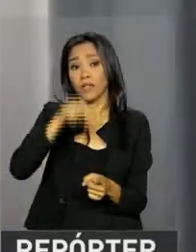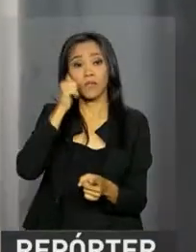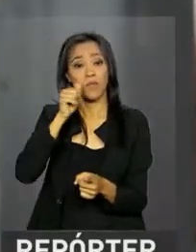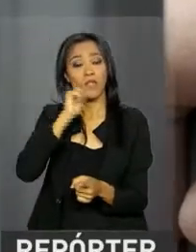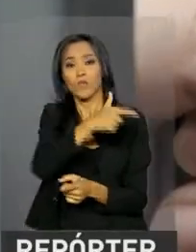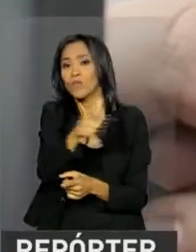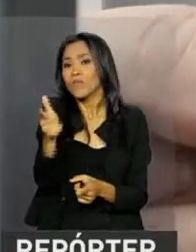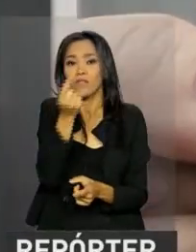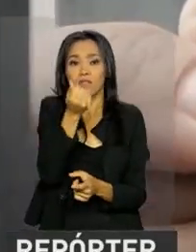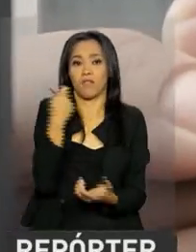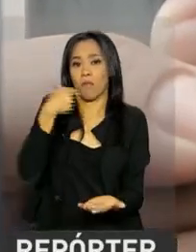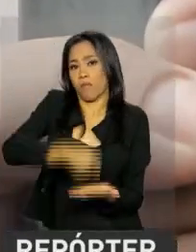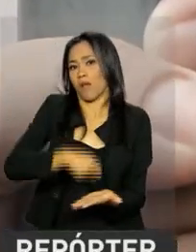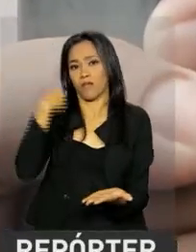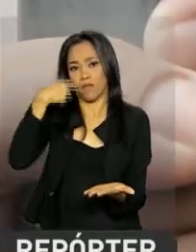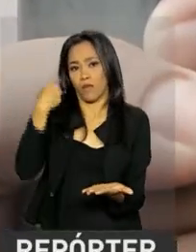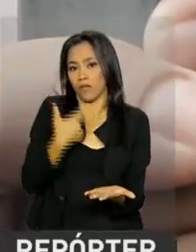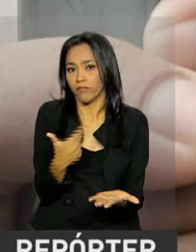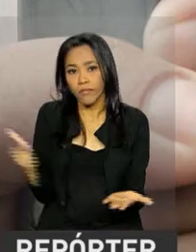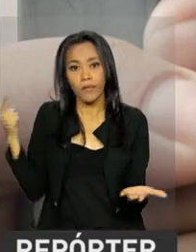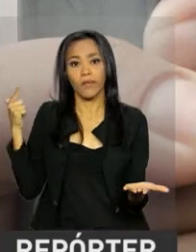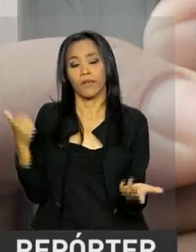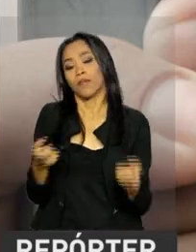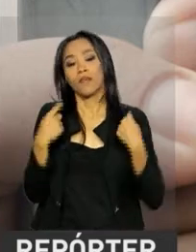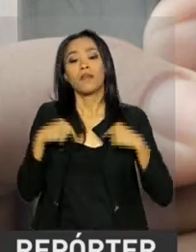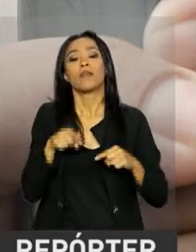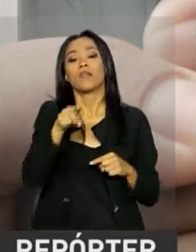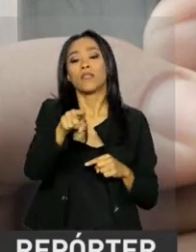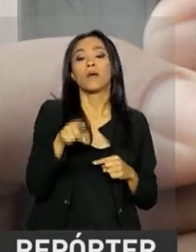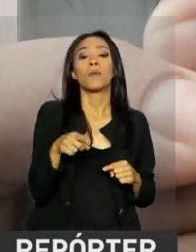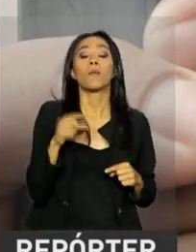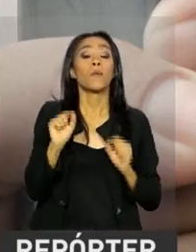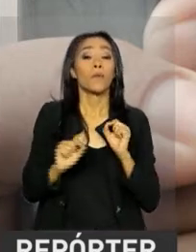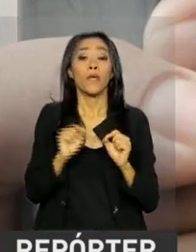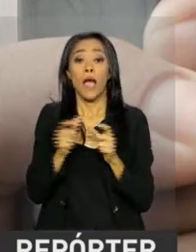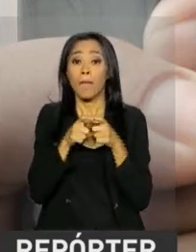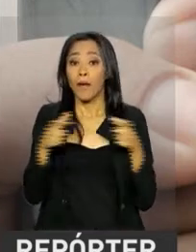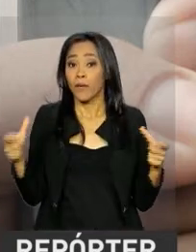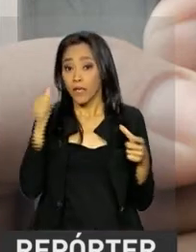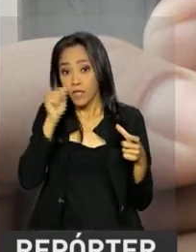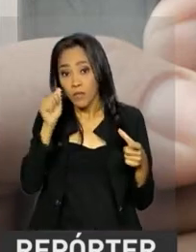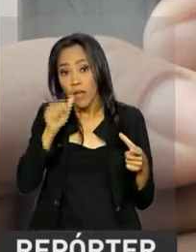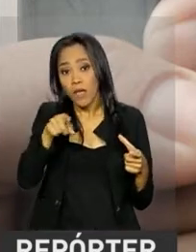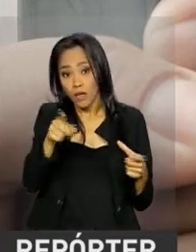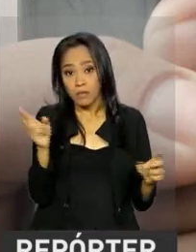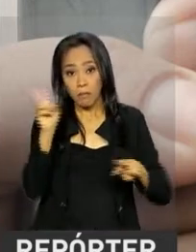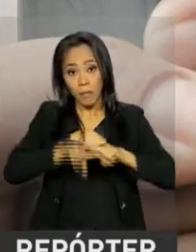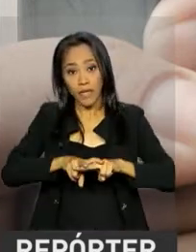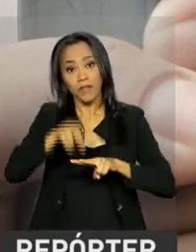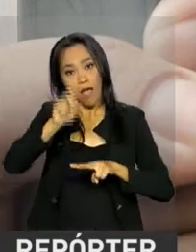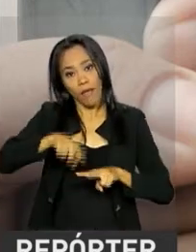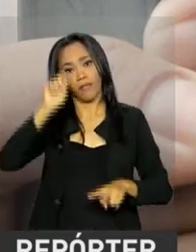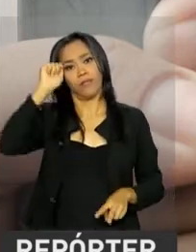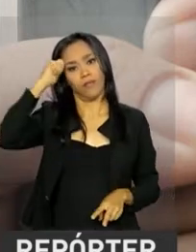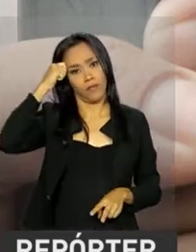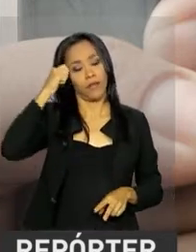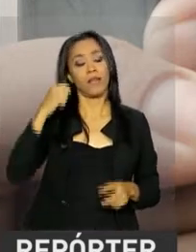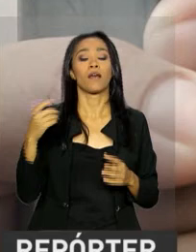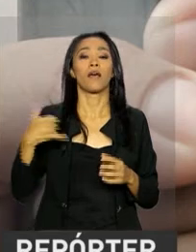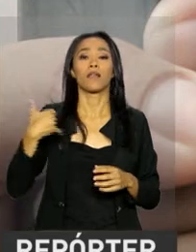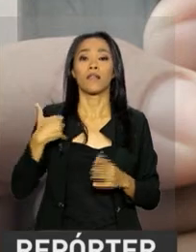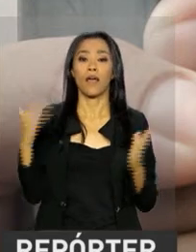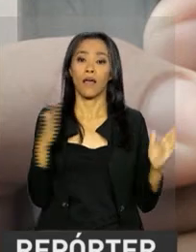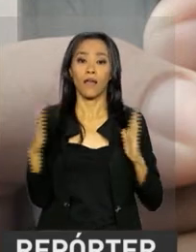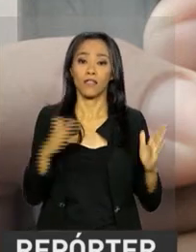levantamento do ministério da justiça e segurança pública mostra que a maioria das mulheres presas é negra metade delas têm entre 18